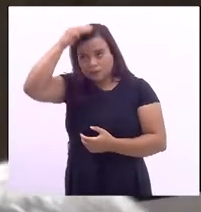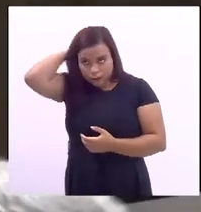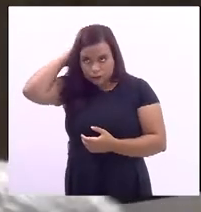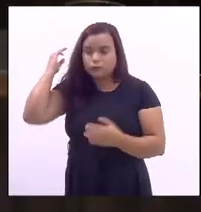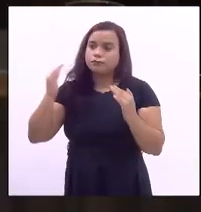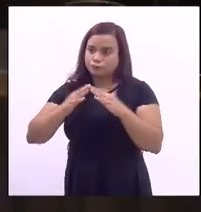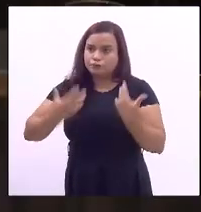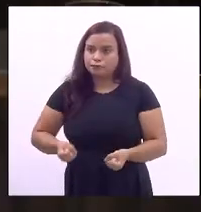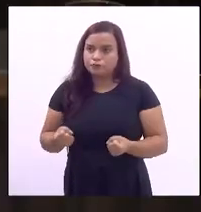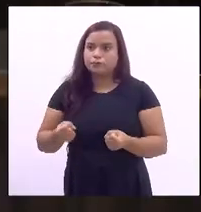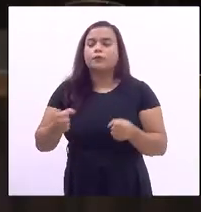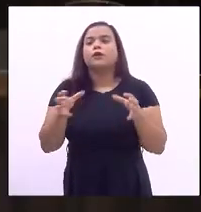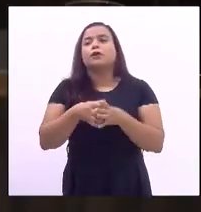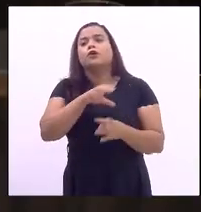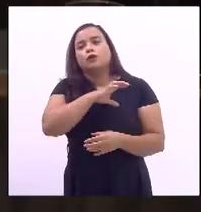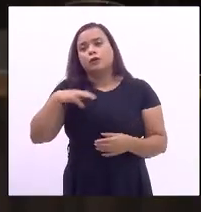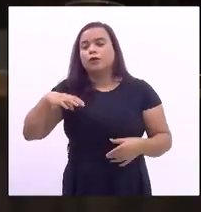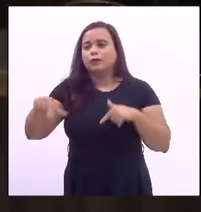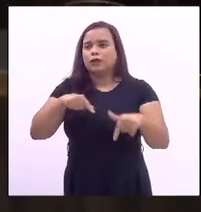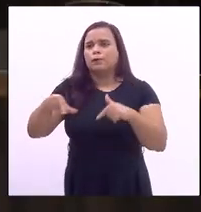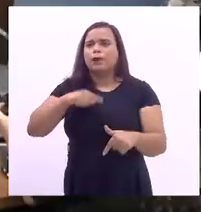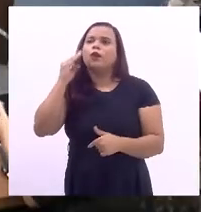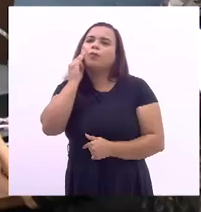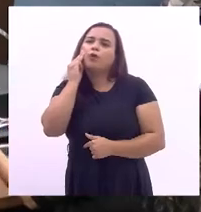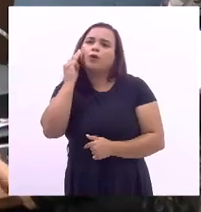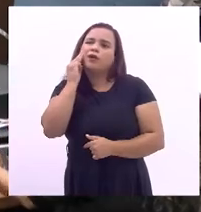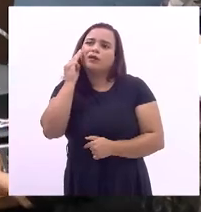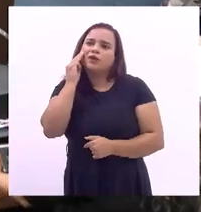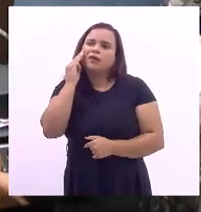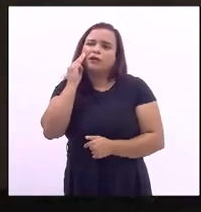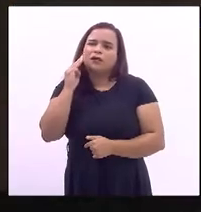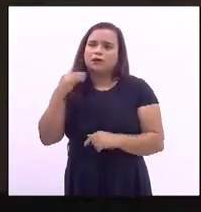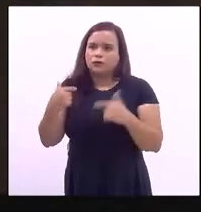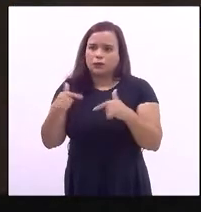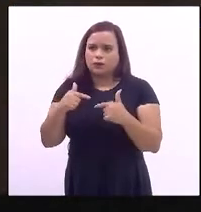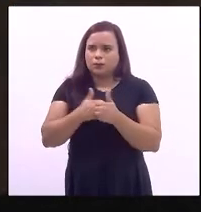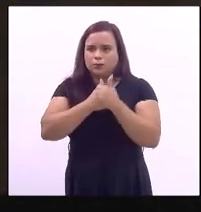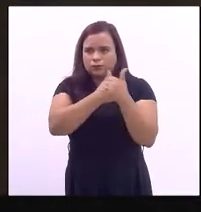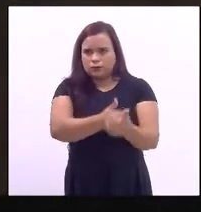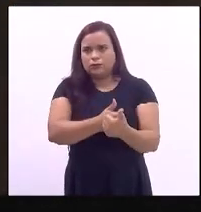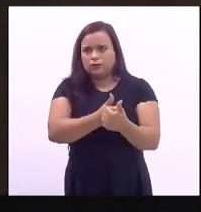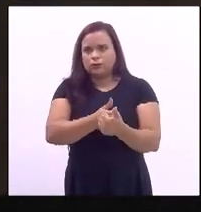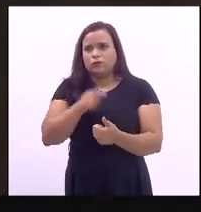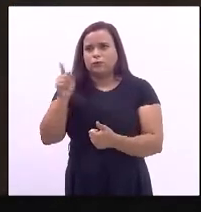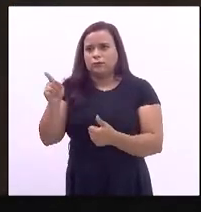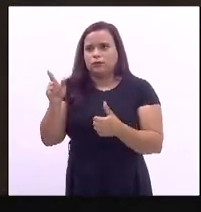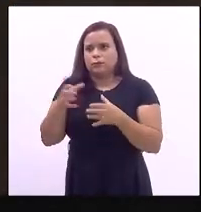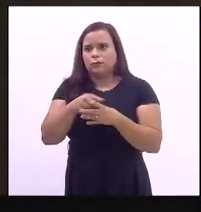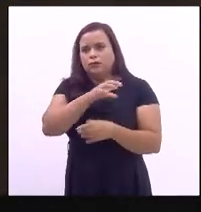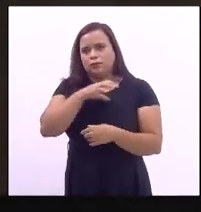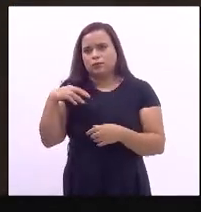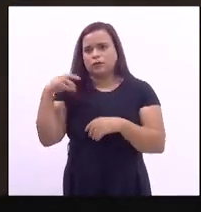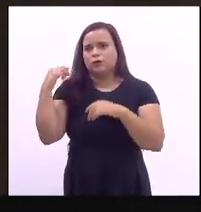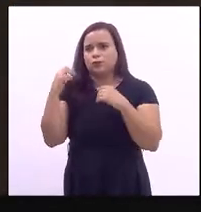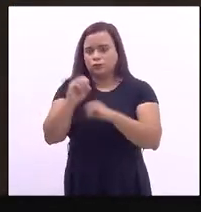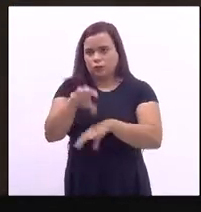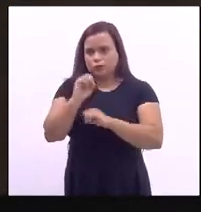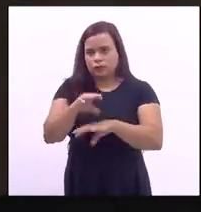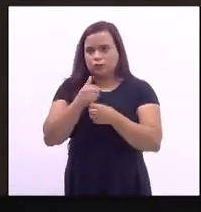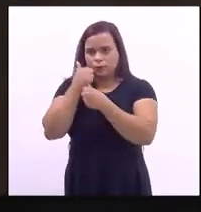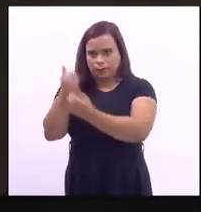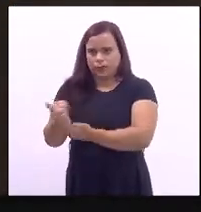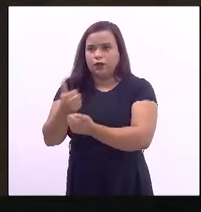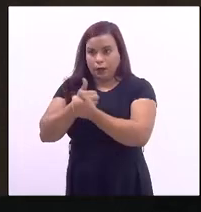pela comissão de trabalho Deputado da Mônica Francisco começamos trabalho e vai acompanhar o parecer da comissão de educação e eu quero